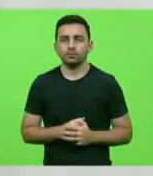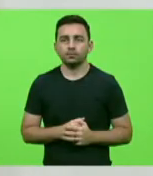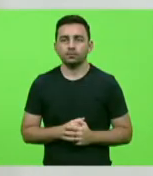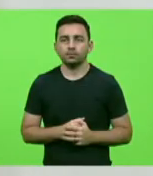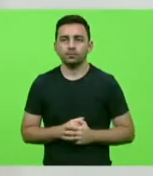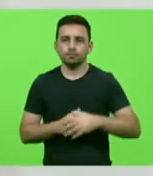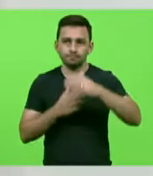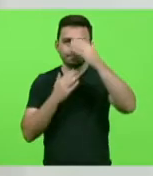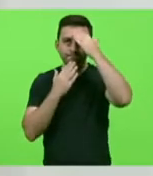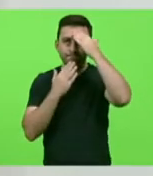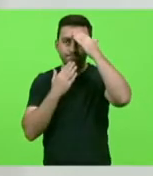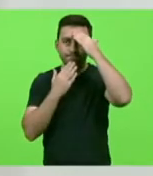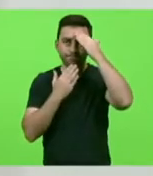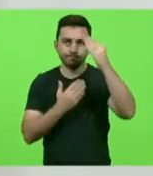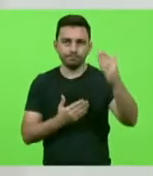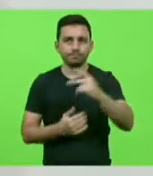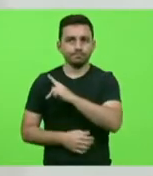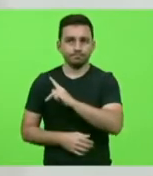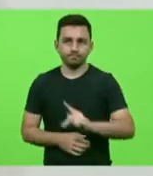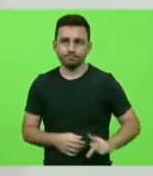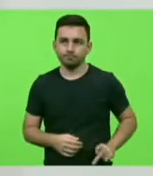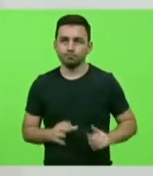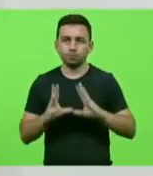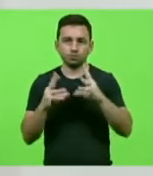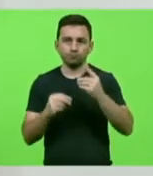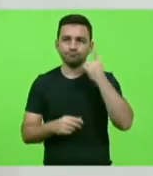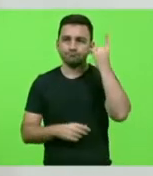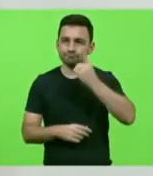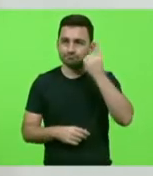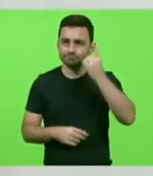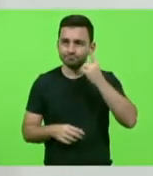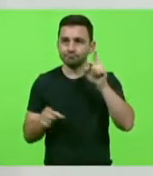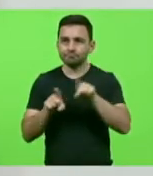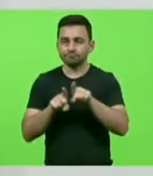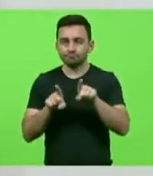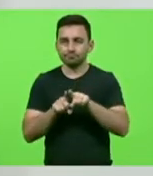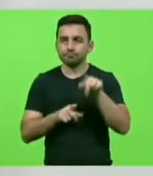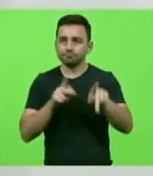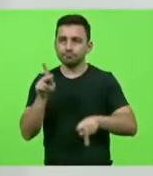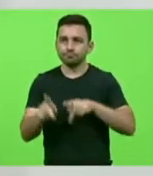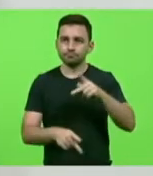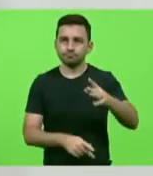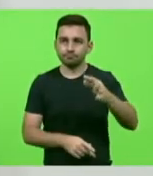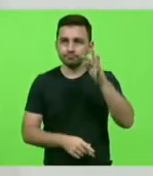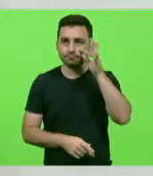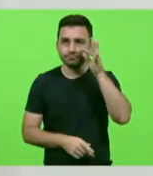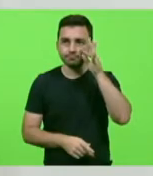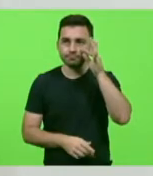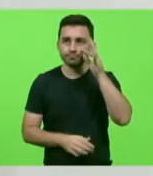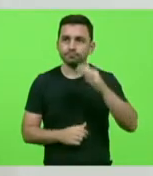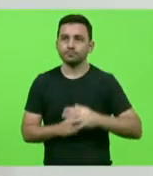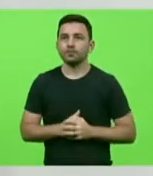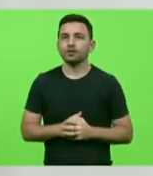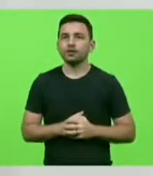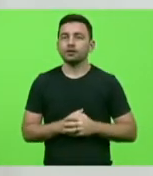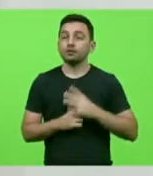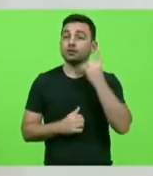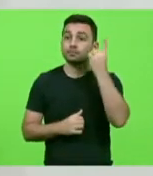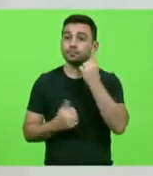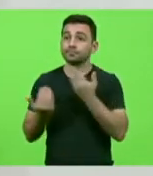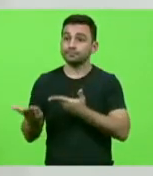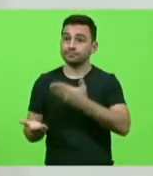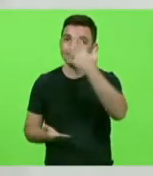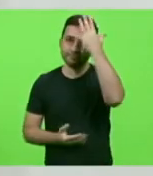Obrigado, senhor presidente, senhores deputados, público que nos acompanha, deputado